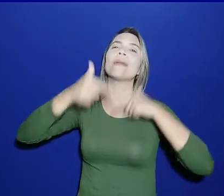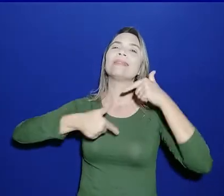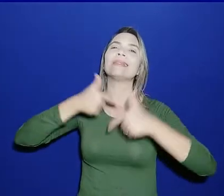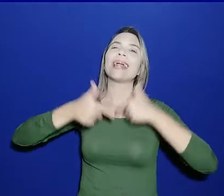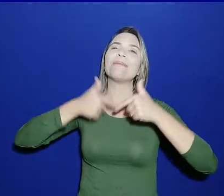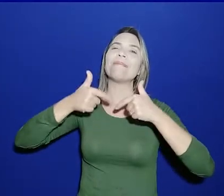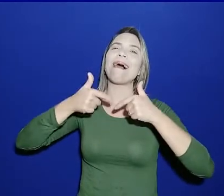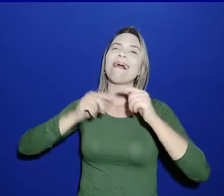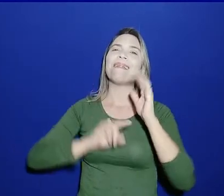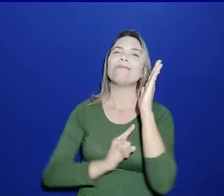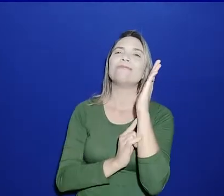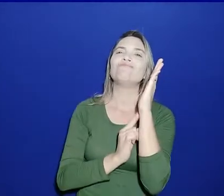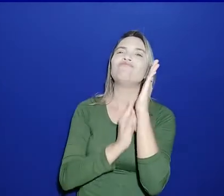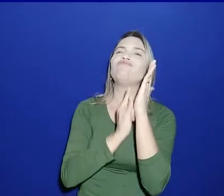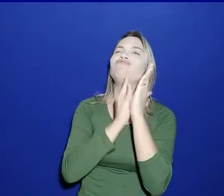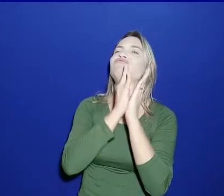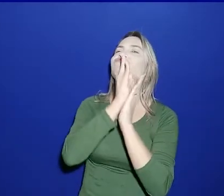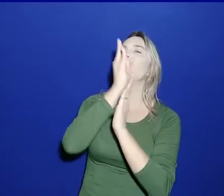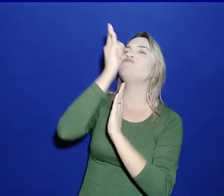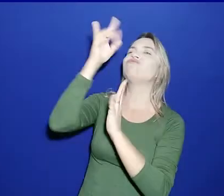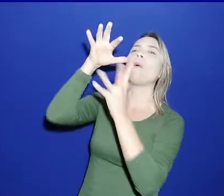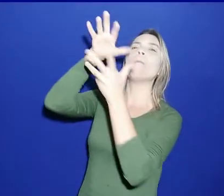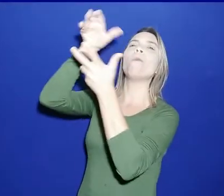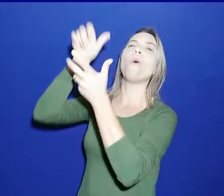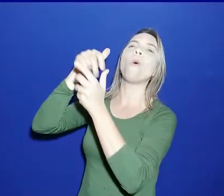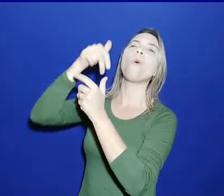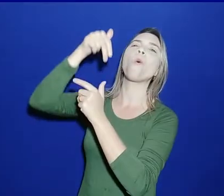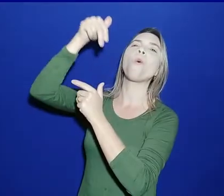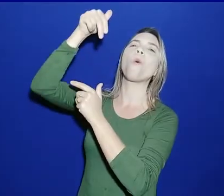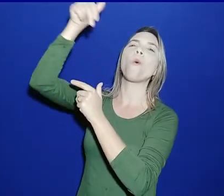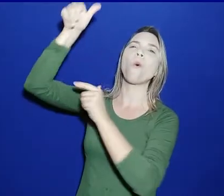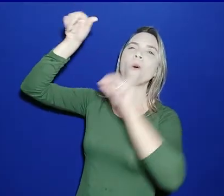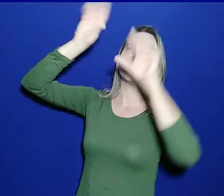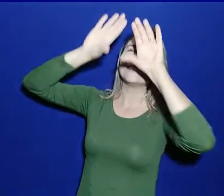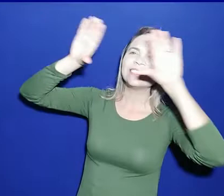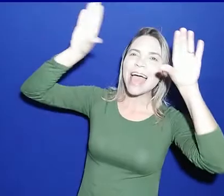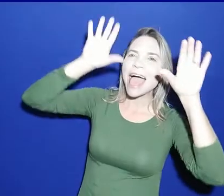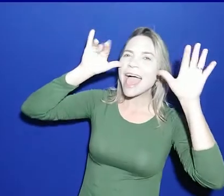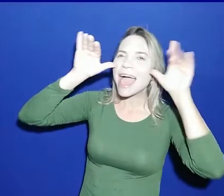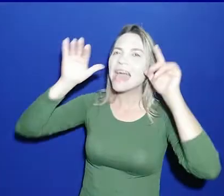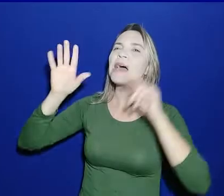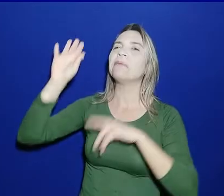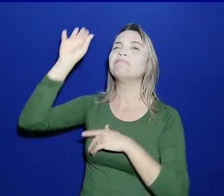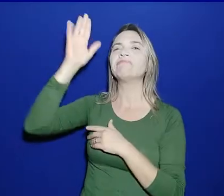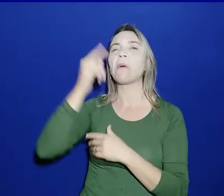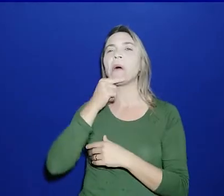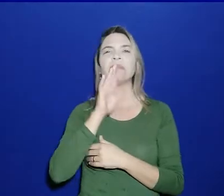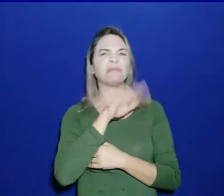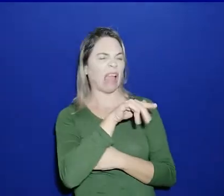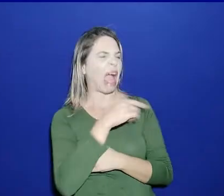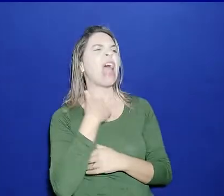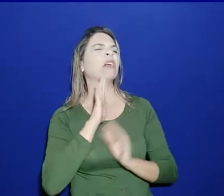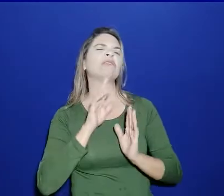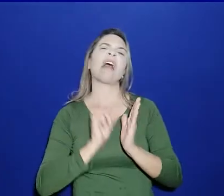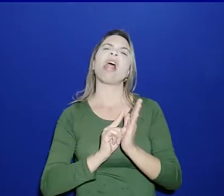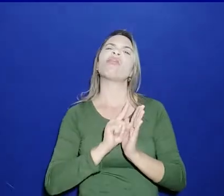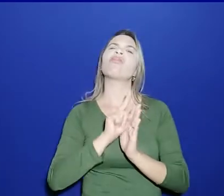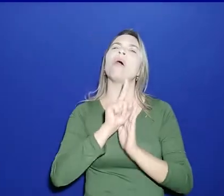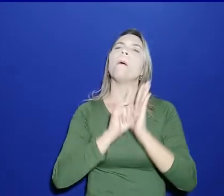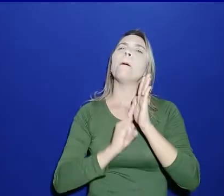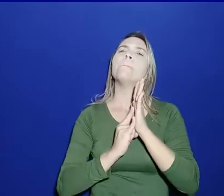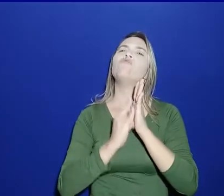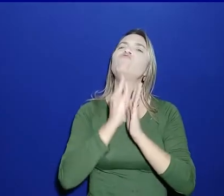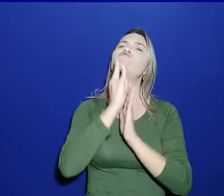Deus, não vi nada dessas coisas que vocês crentes dizem que existe. O neurocirurgião calmamente disse: